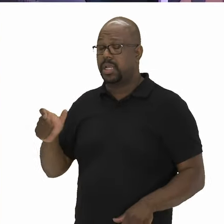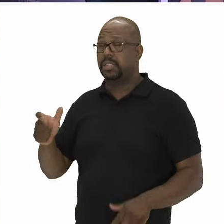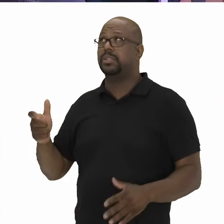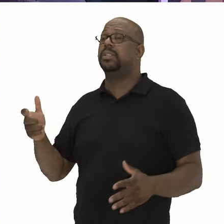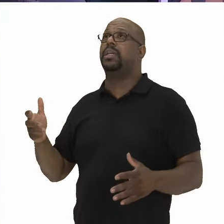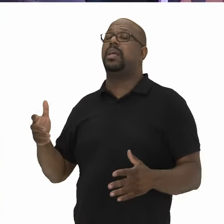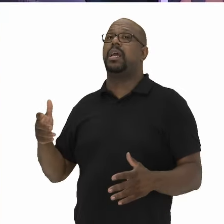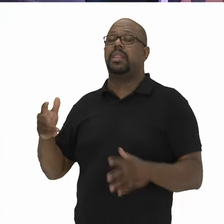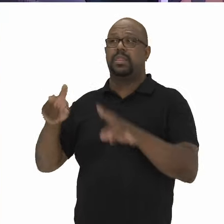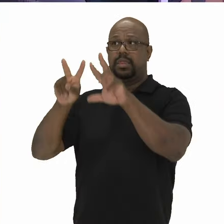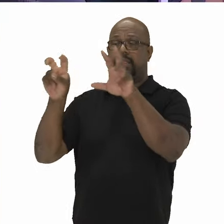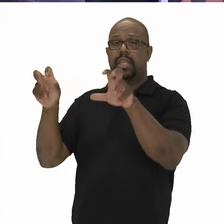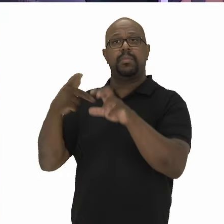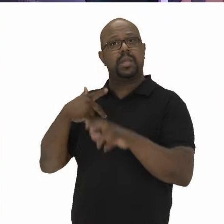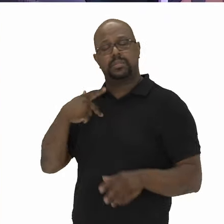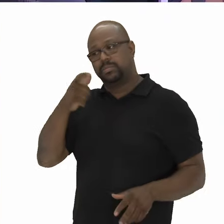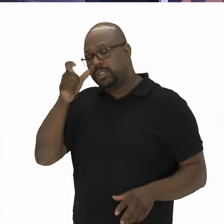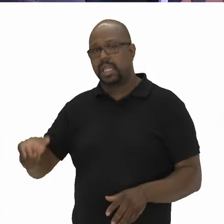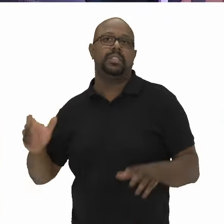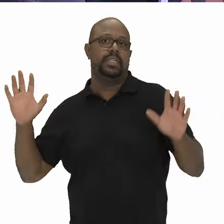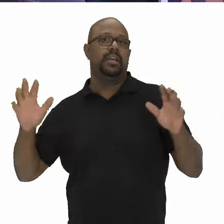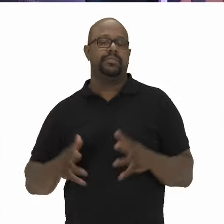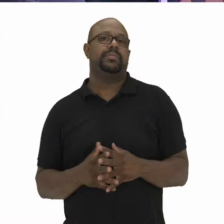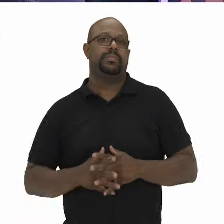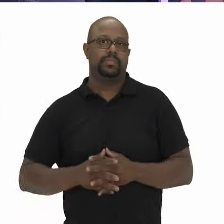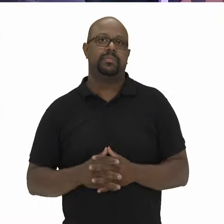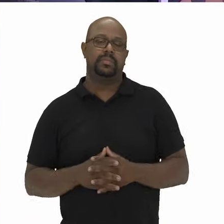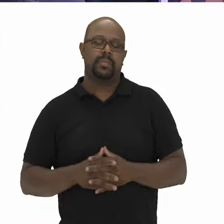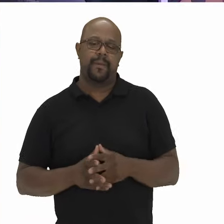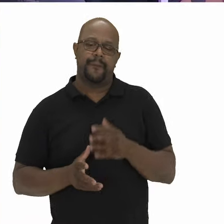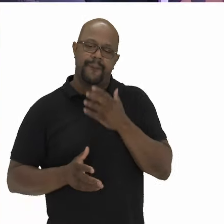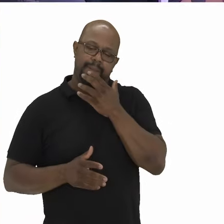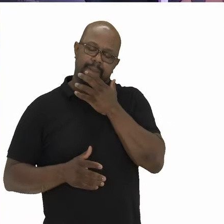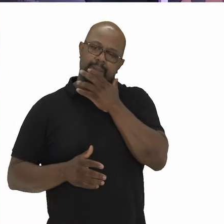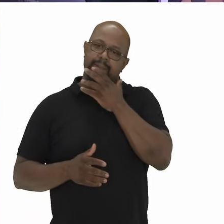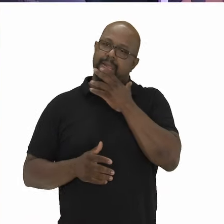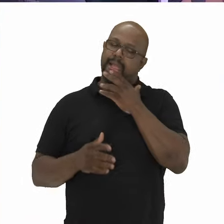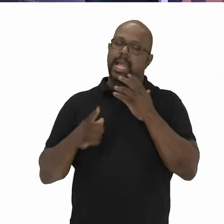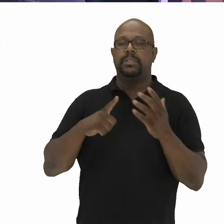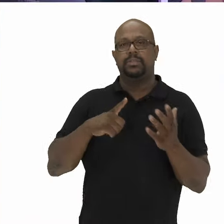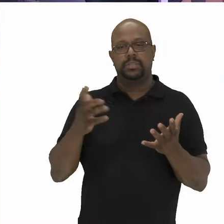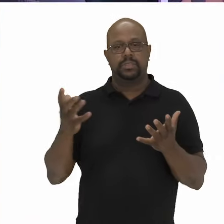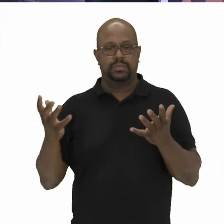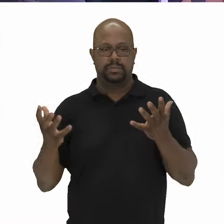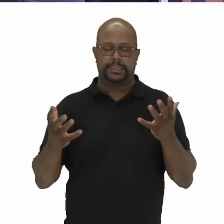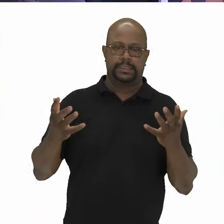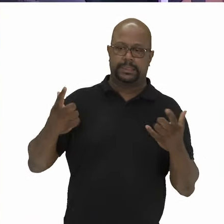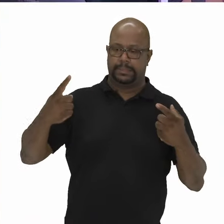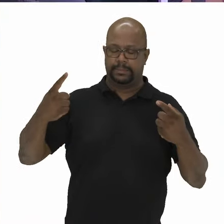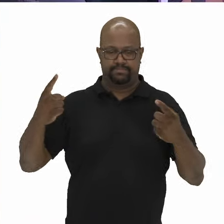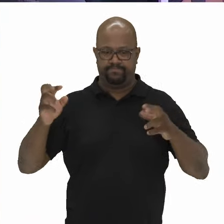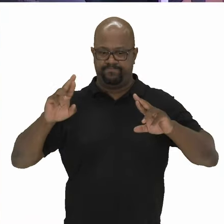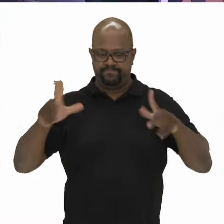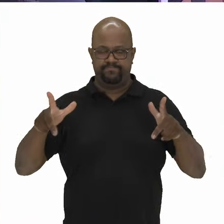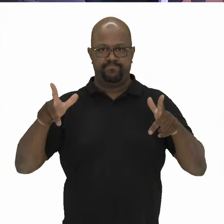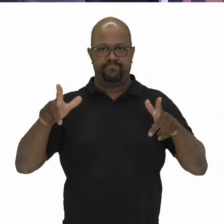eh era eram temáticas que me interessavam muito então eu tinha esses